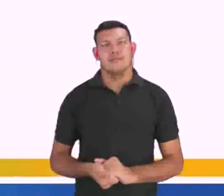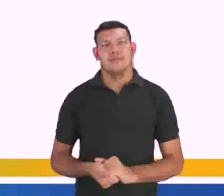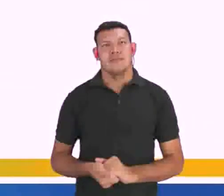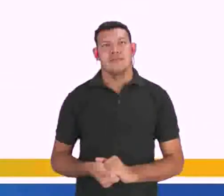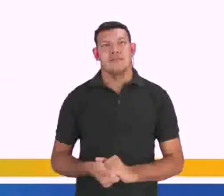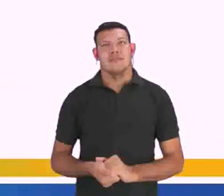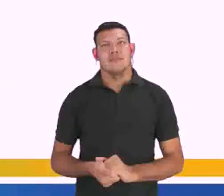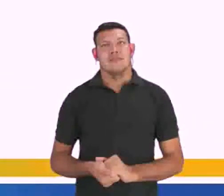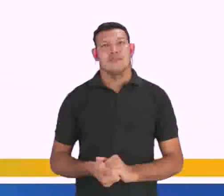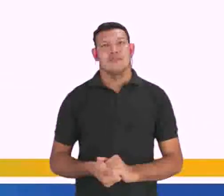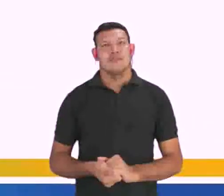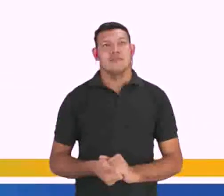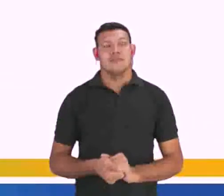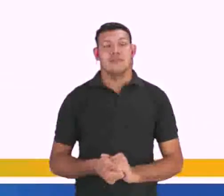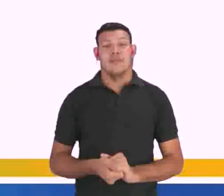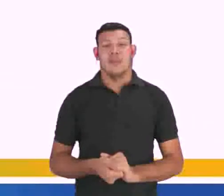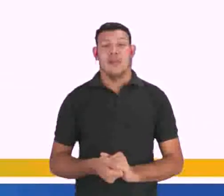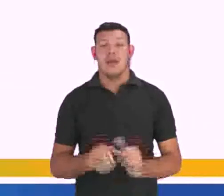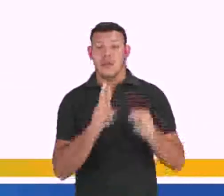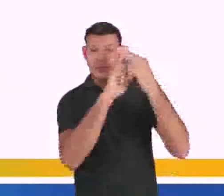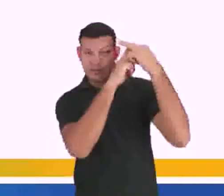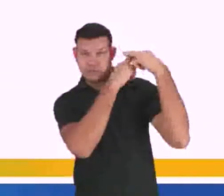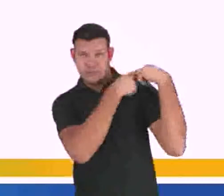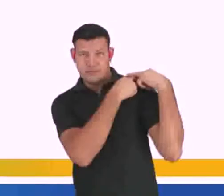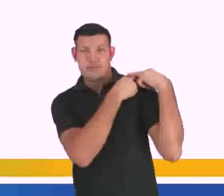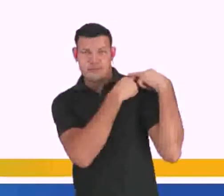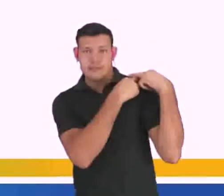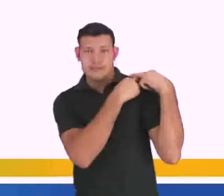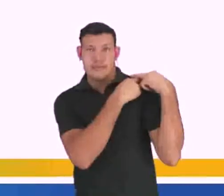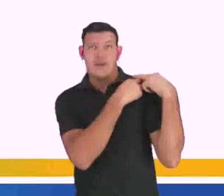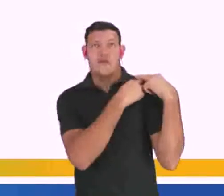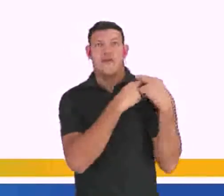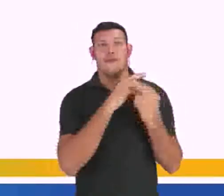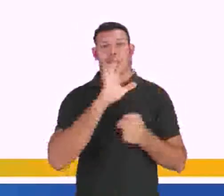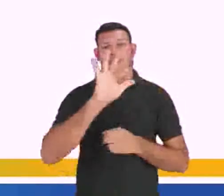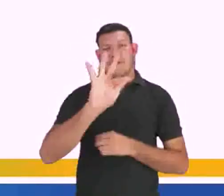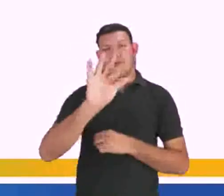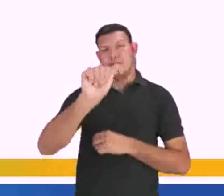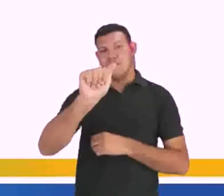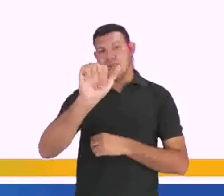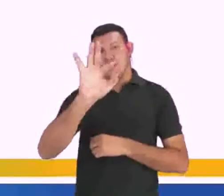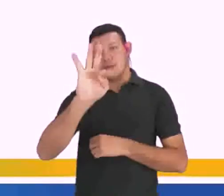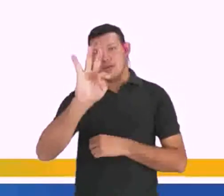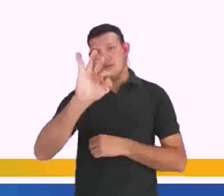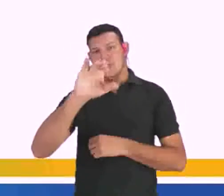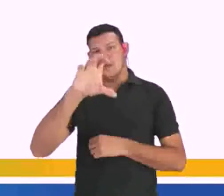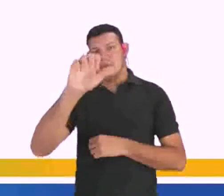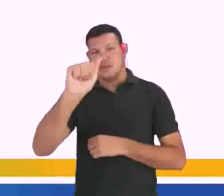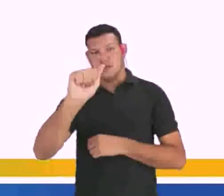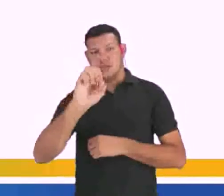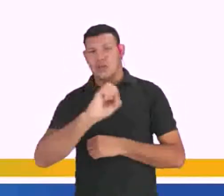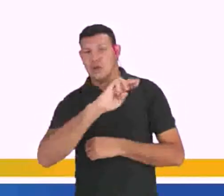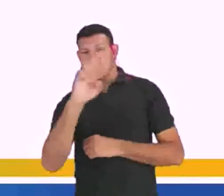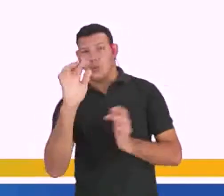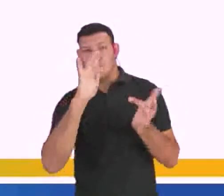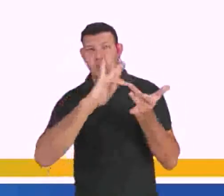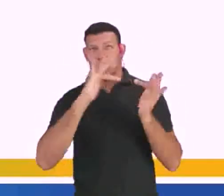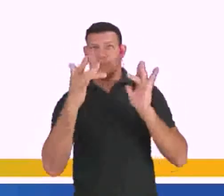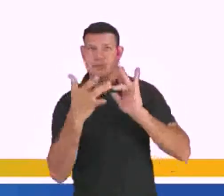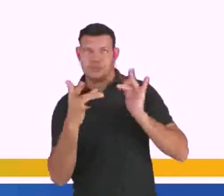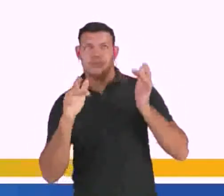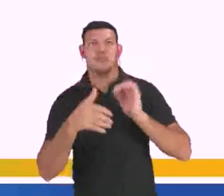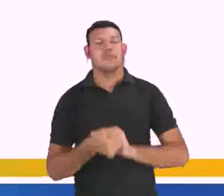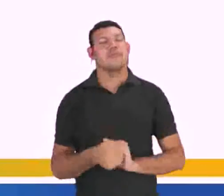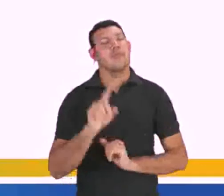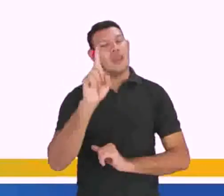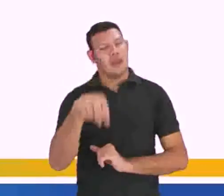Função fática ou de contato. Sabe aquela brincadeira do telefone sem fio que a gente fazia dentro de sala ou com os amigos? Aquilo é